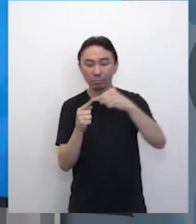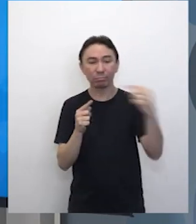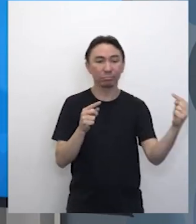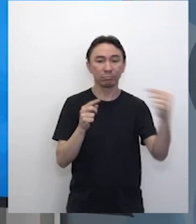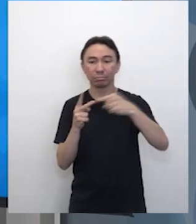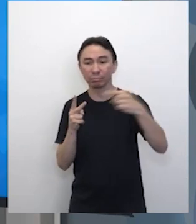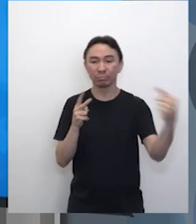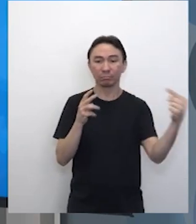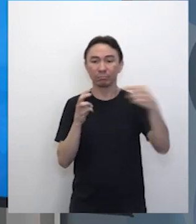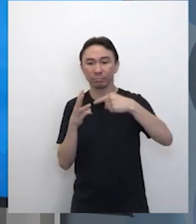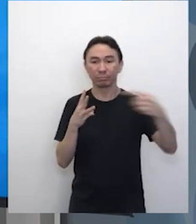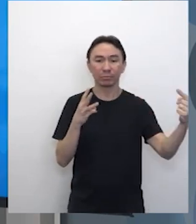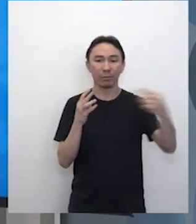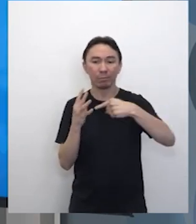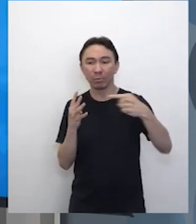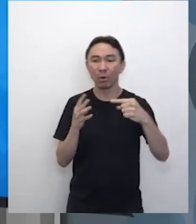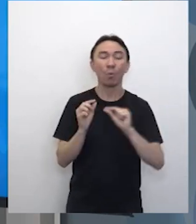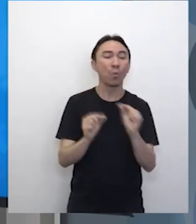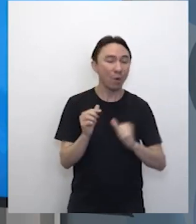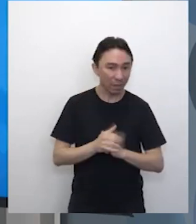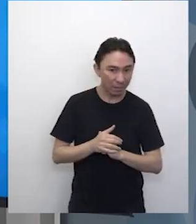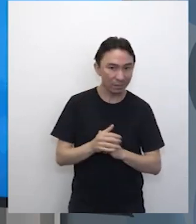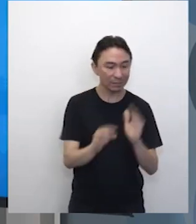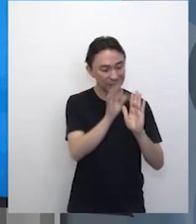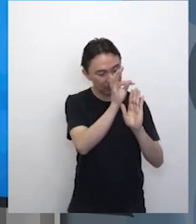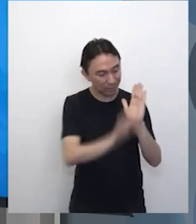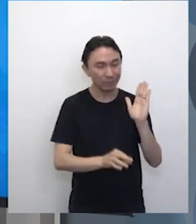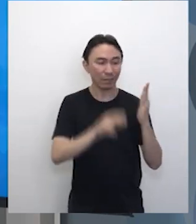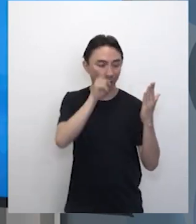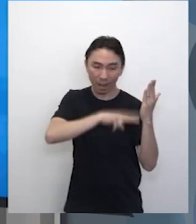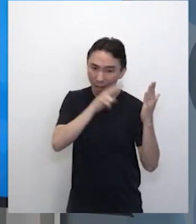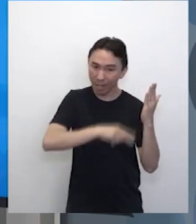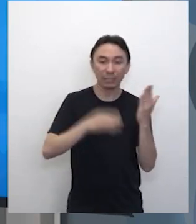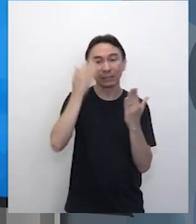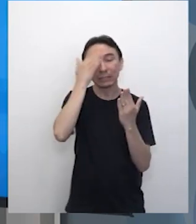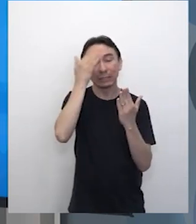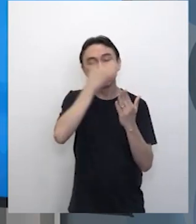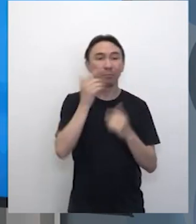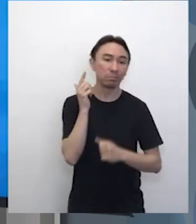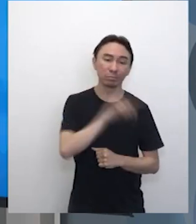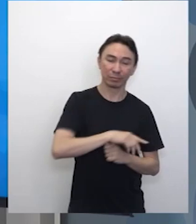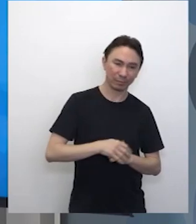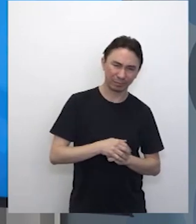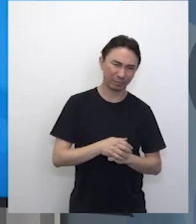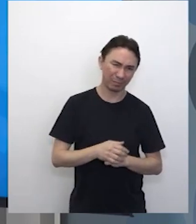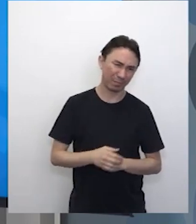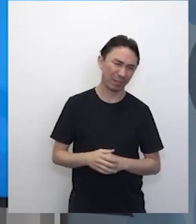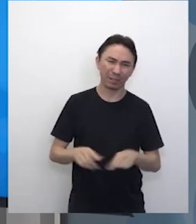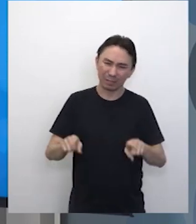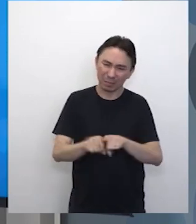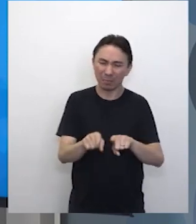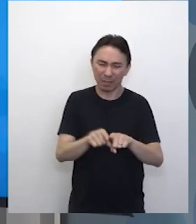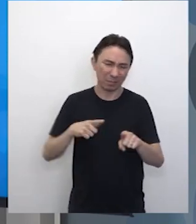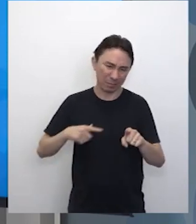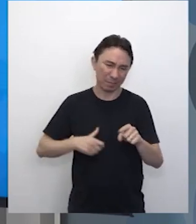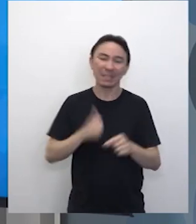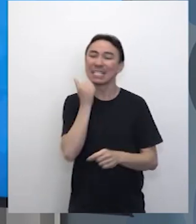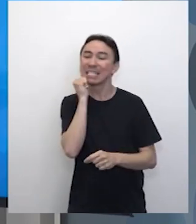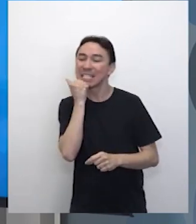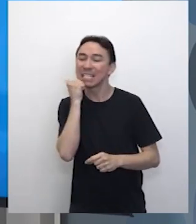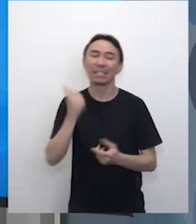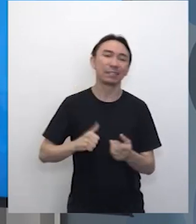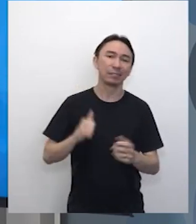os textos, não só desta prova de linguagens e códigos, mas de todas as provas, tanto as de ciência da natureza, quanto as